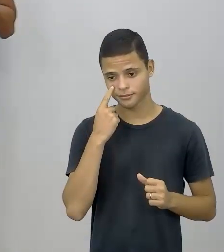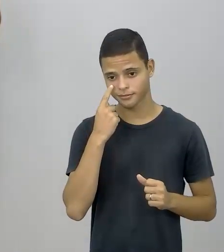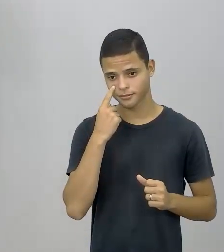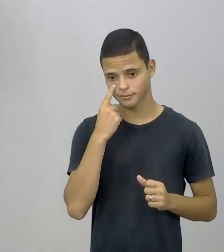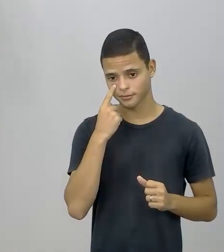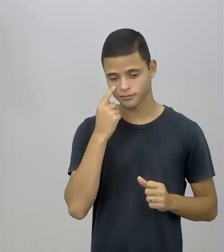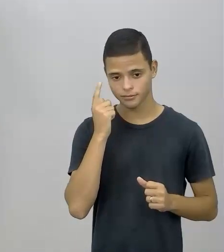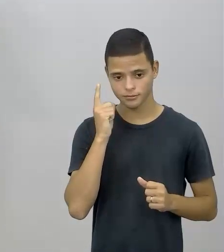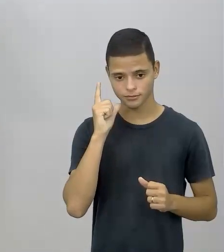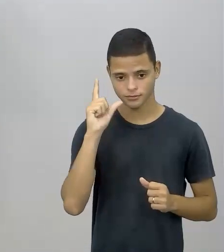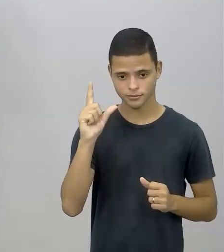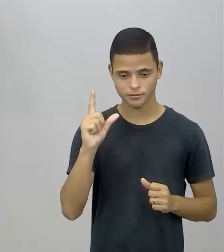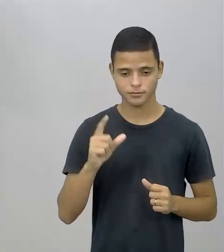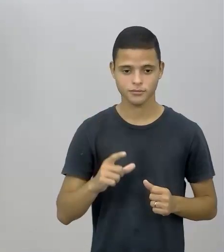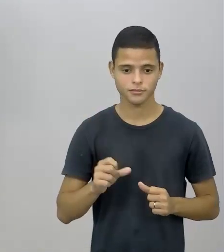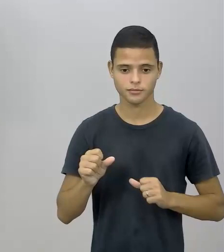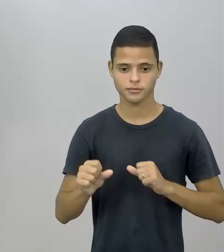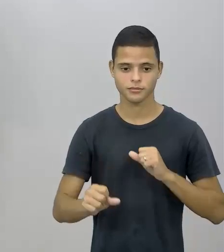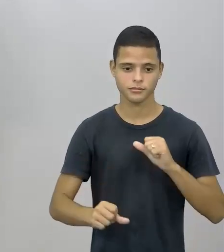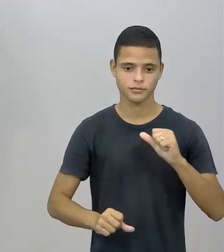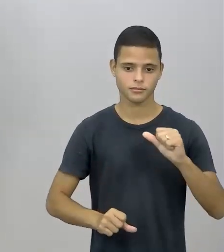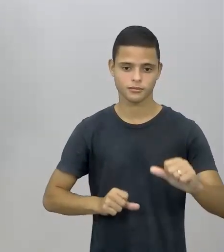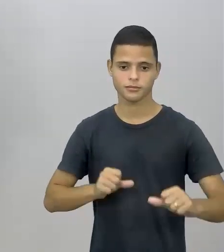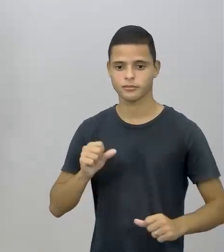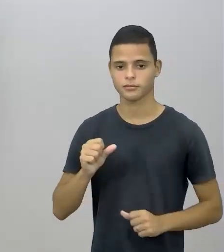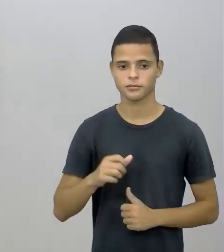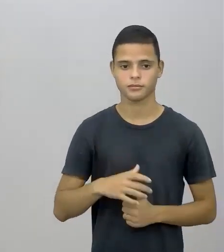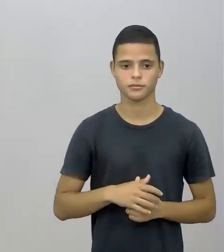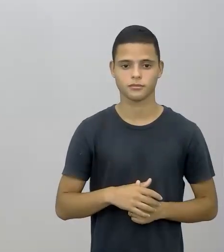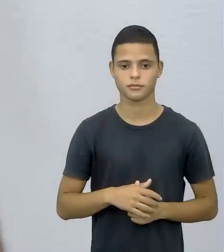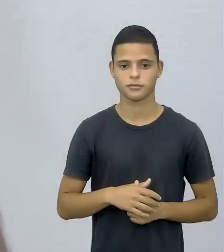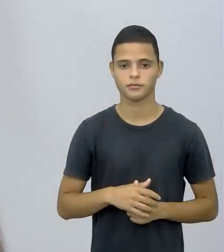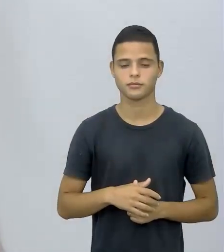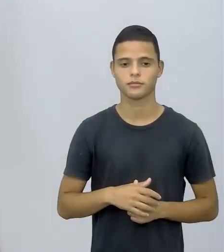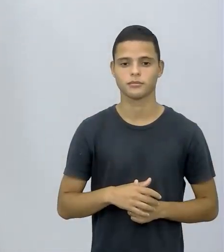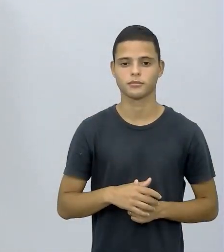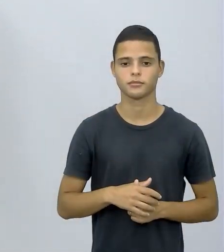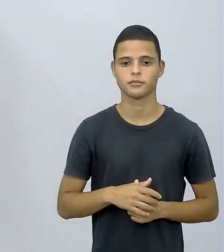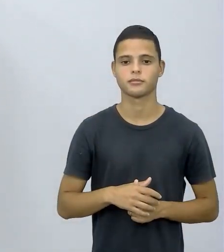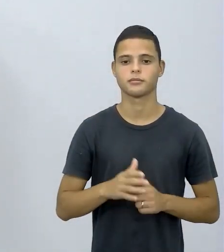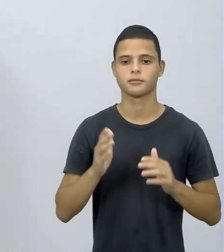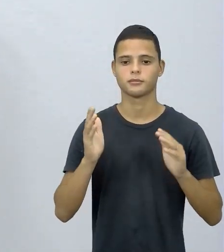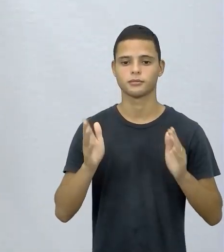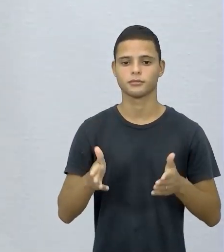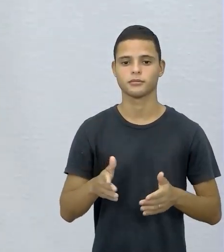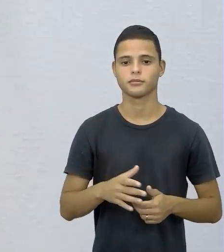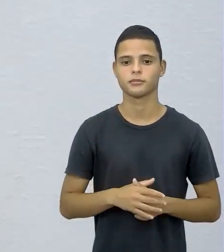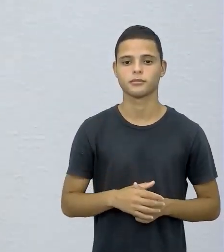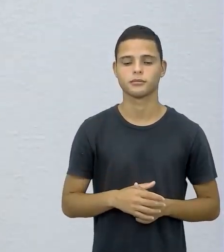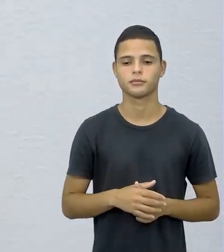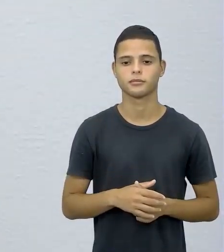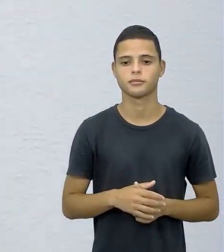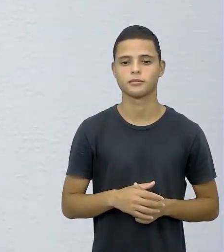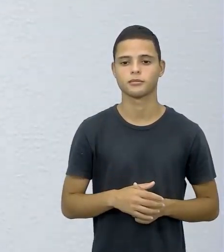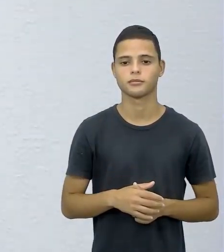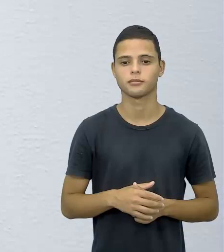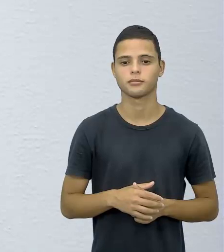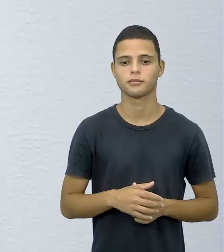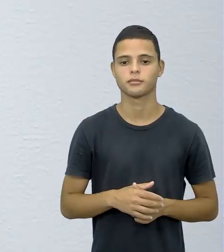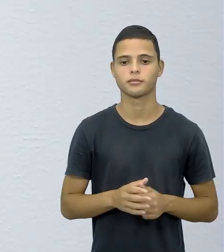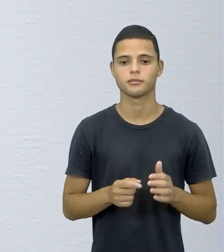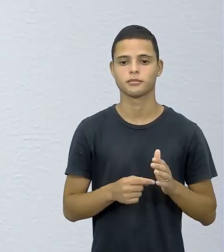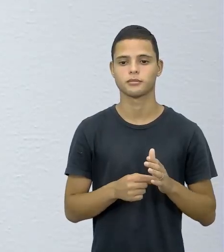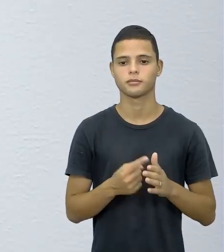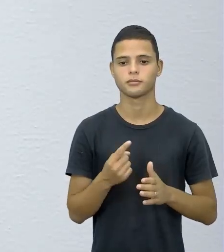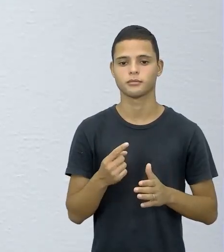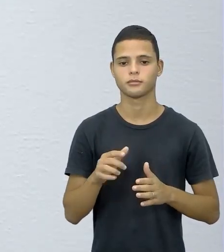câmera aqui direitinho. aqui. Ele vai virar. 1, 2, 3, já. Vira aí. Marcela, já! Já. Aí nós estamos na